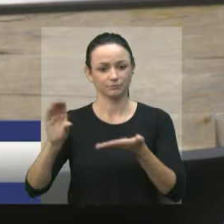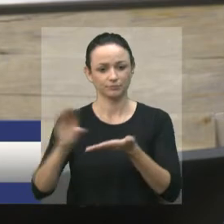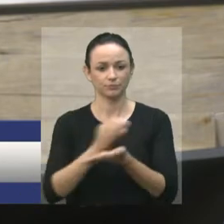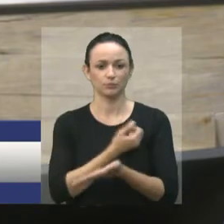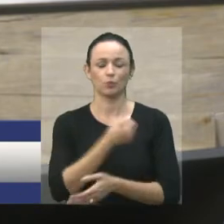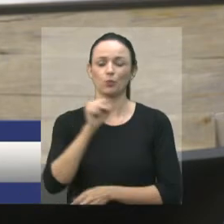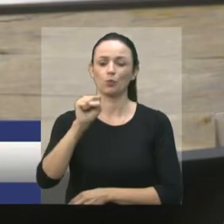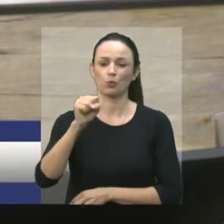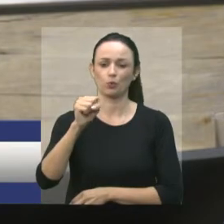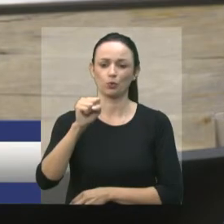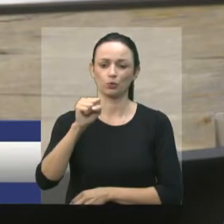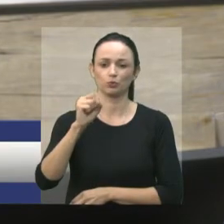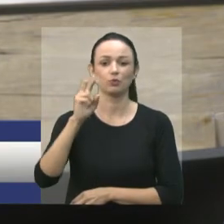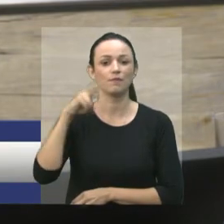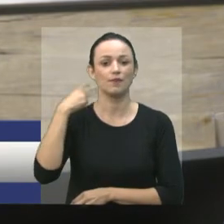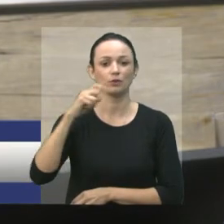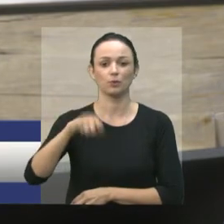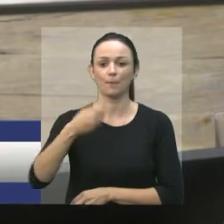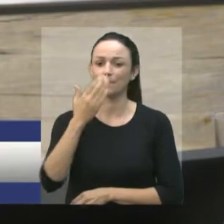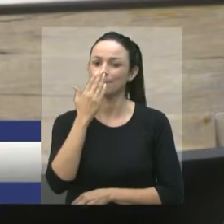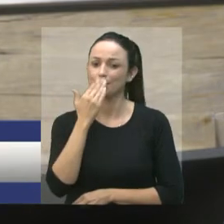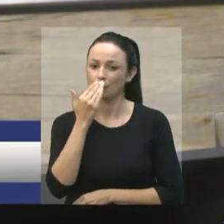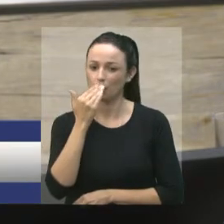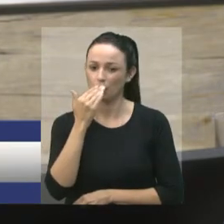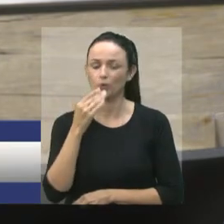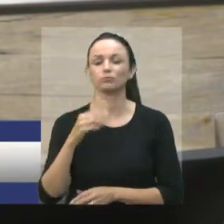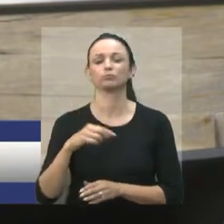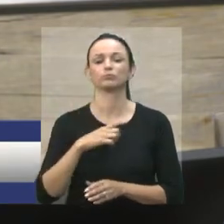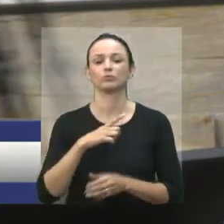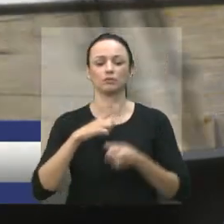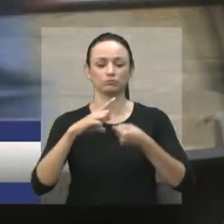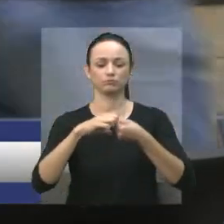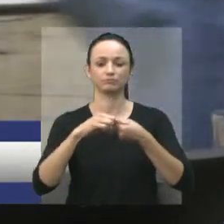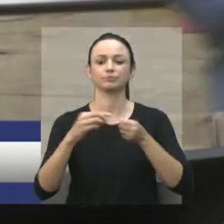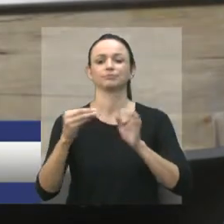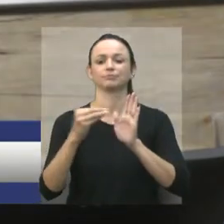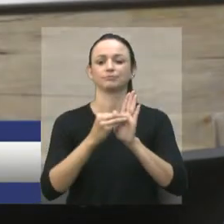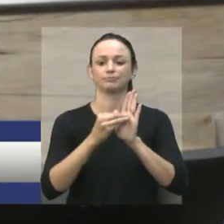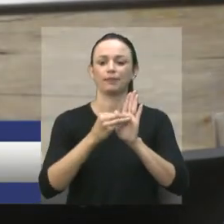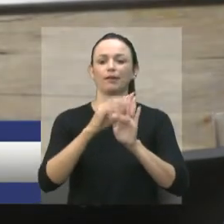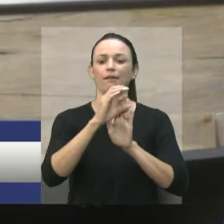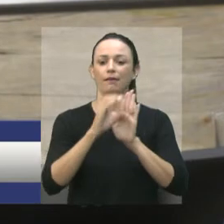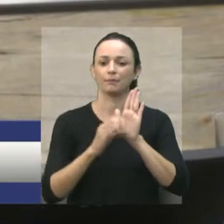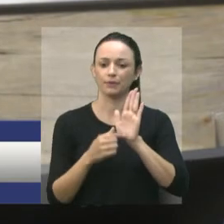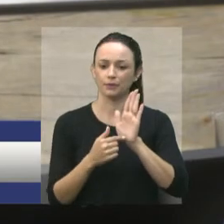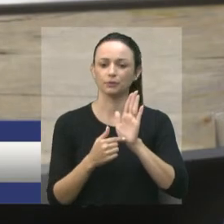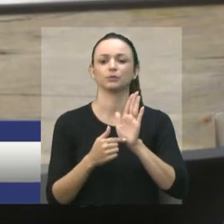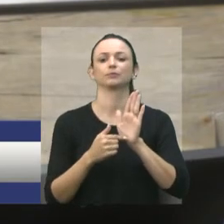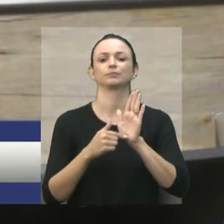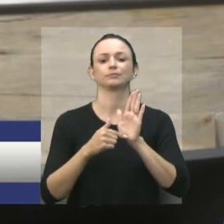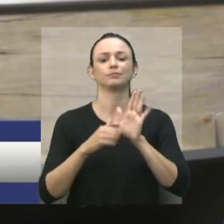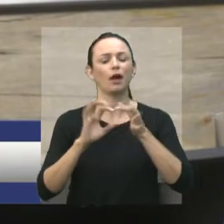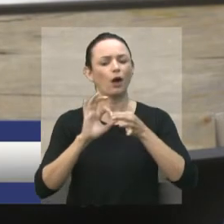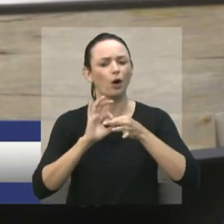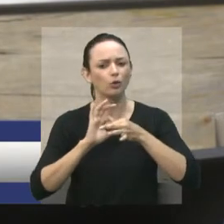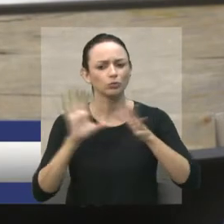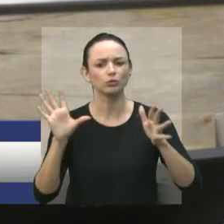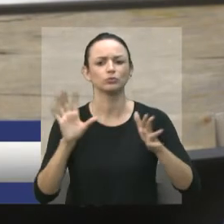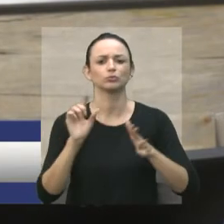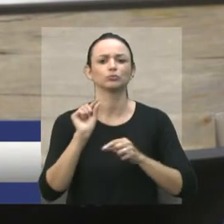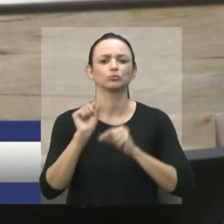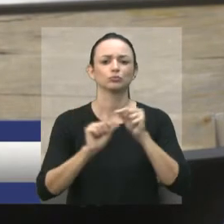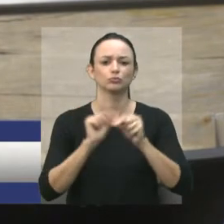número 8, vereador José Carlos Borgo, insere artigo no capítulo das disposições finais, autorizando a promoção